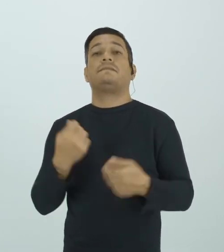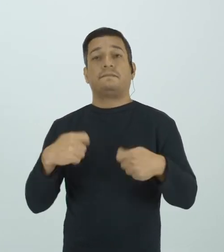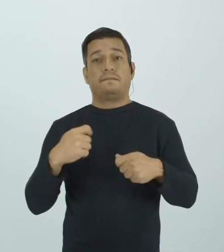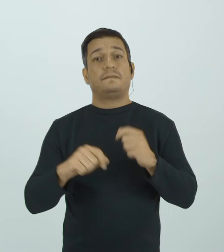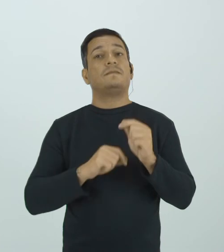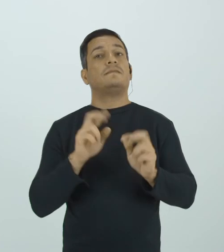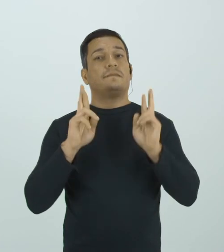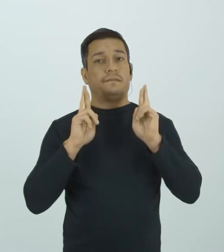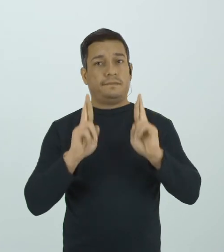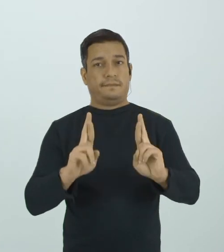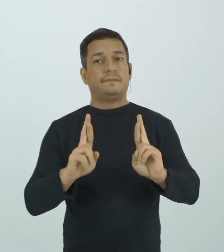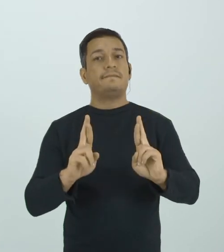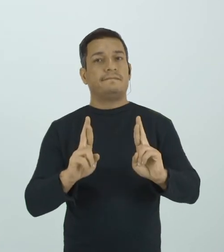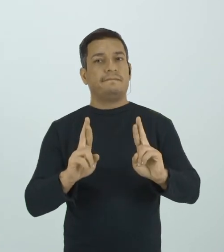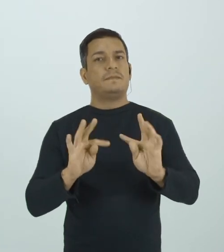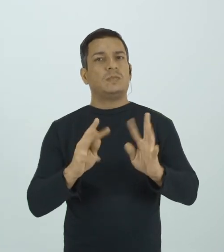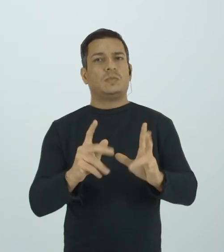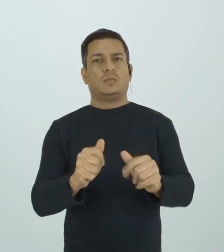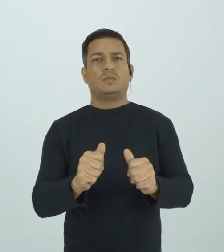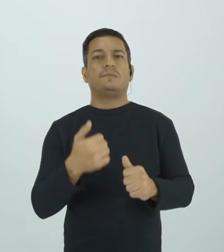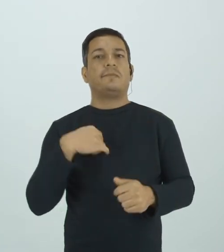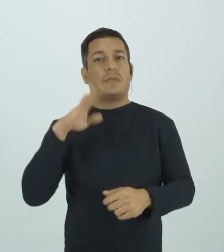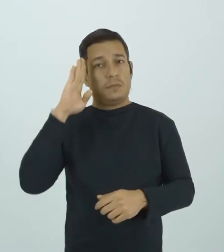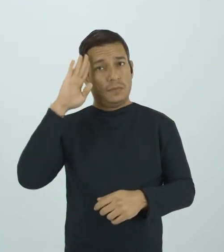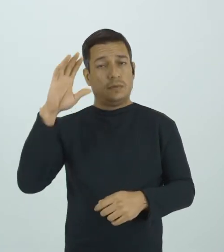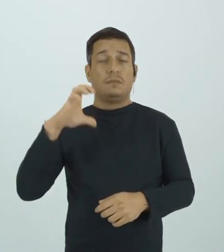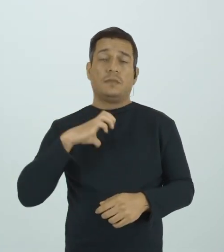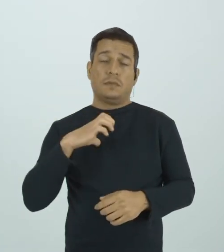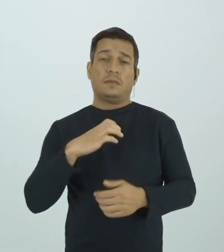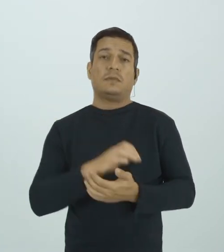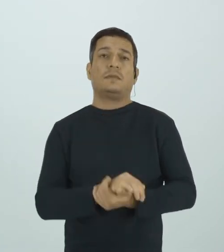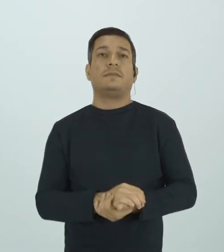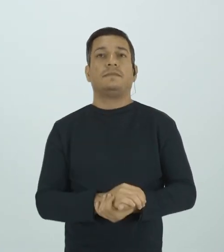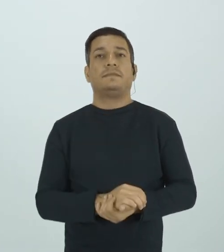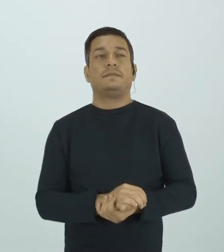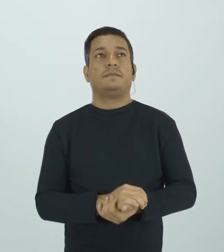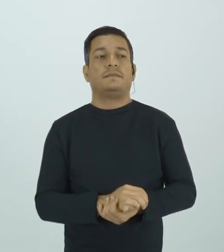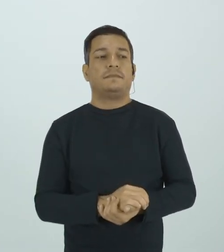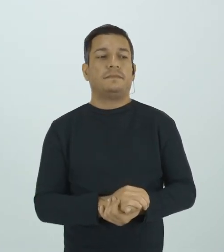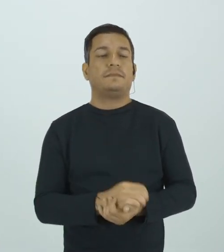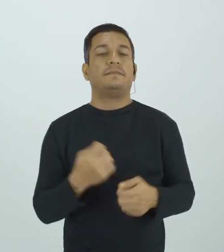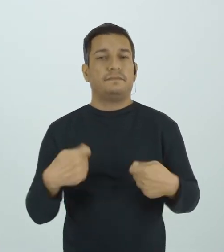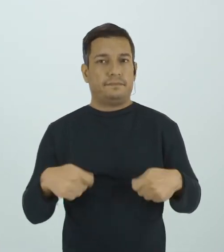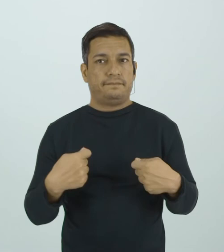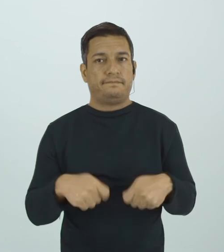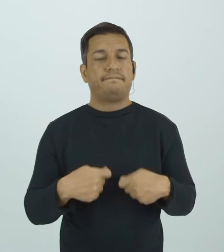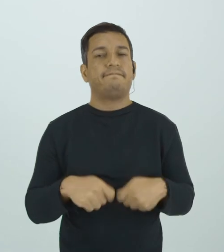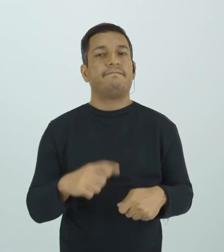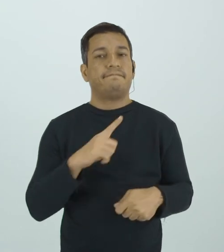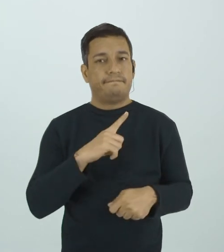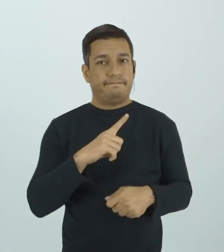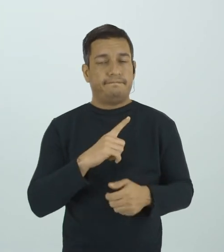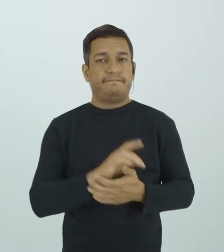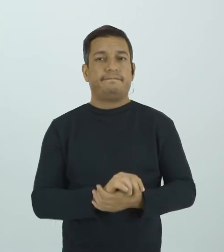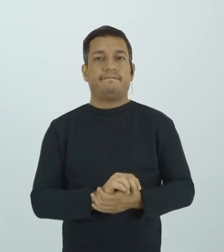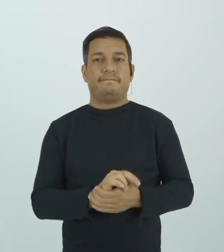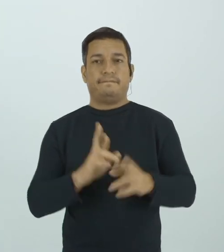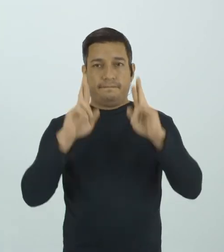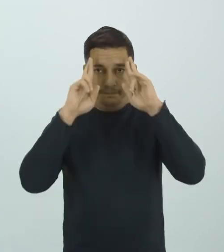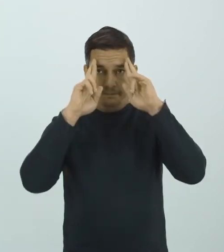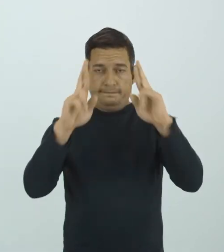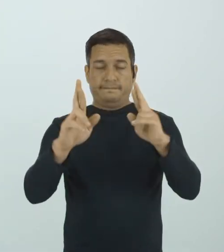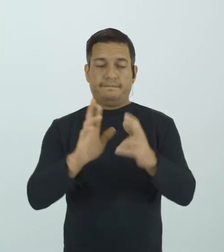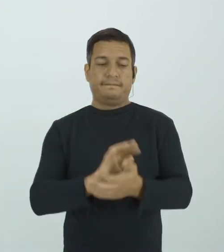Precisamos respeitar a todos, é um princípio, né? Precisamos ter princípio ético, né?